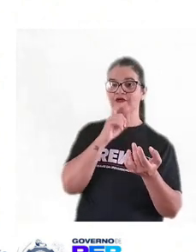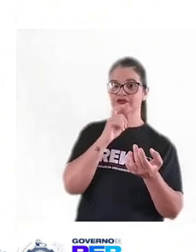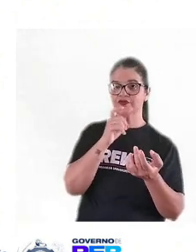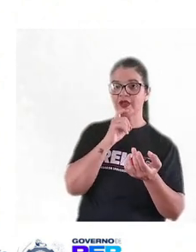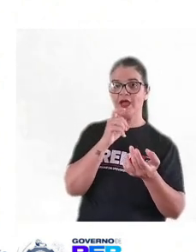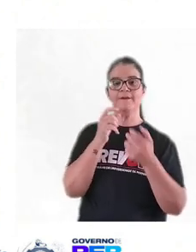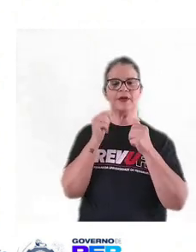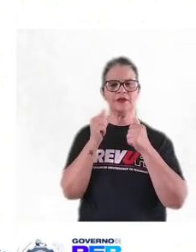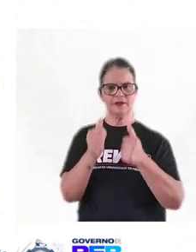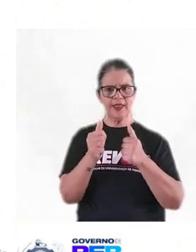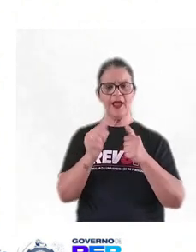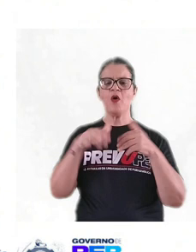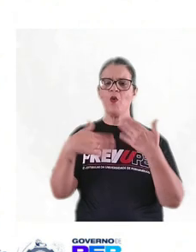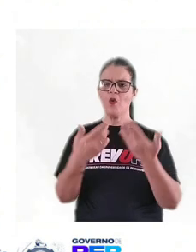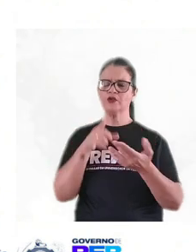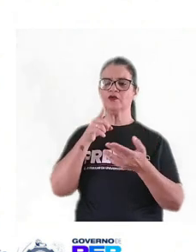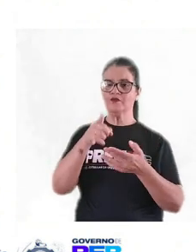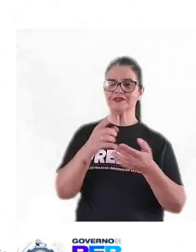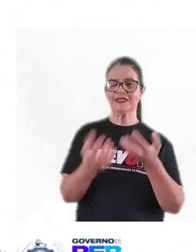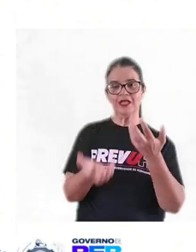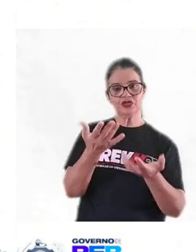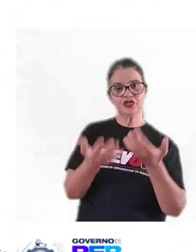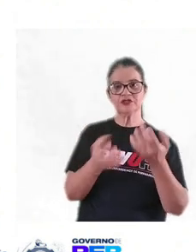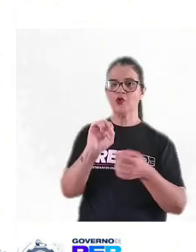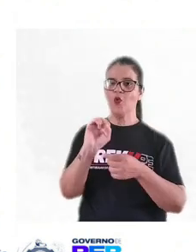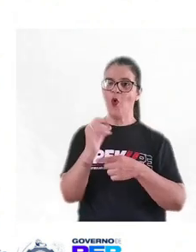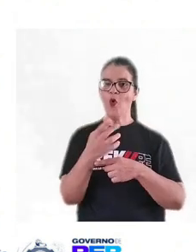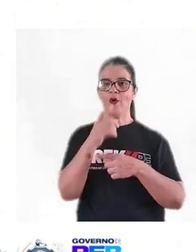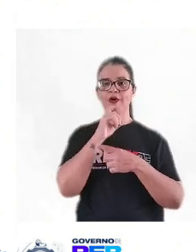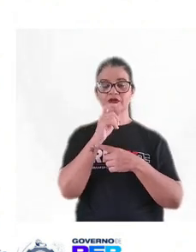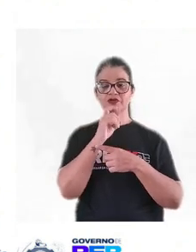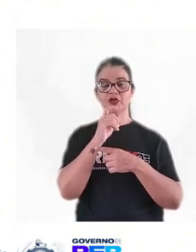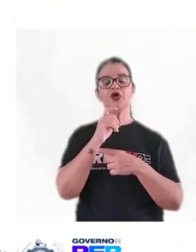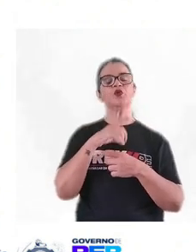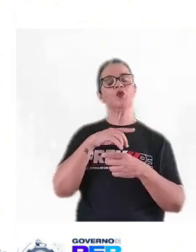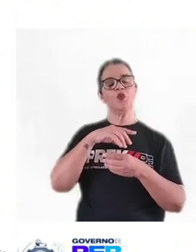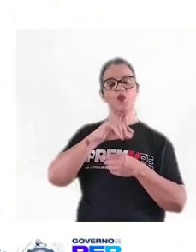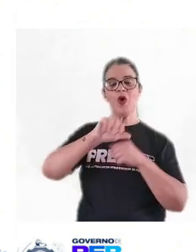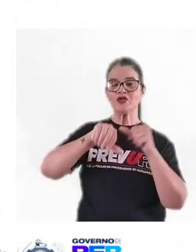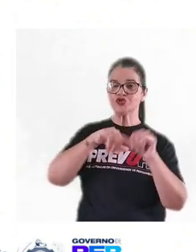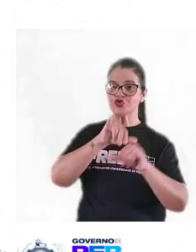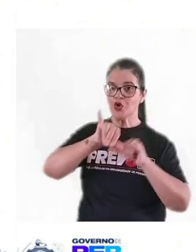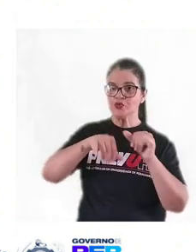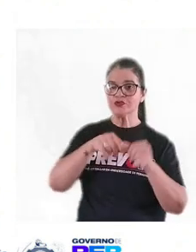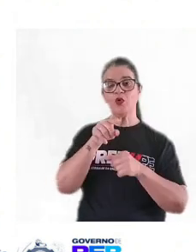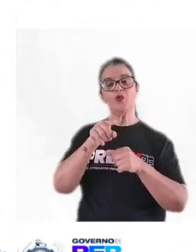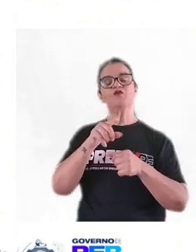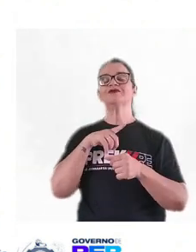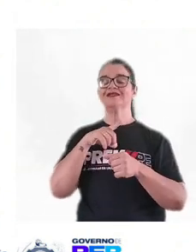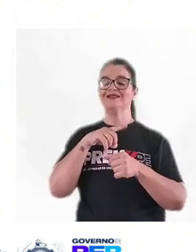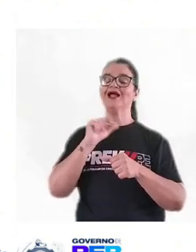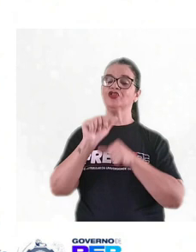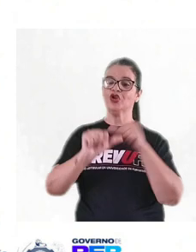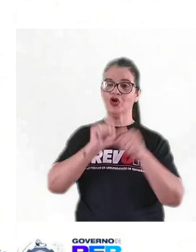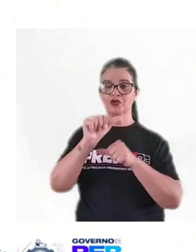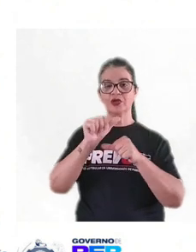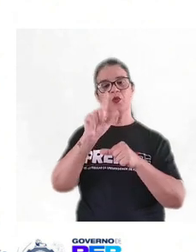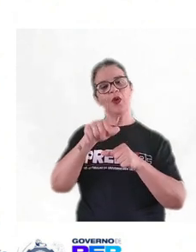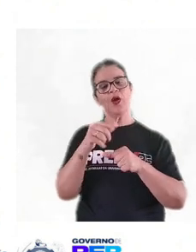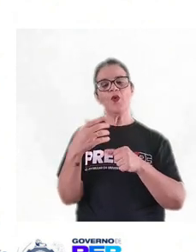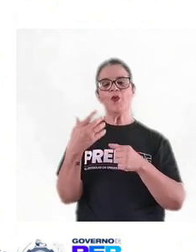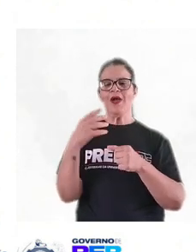e quando você está aquecendo ou resfriando uma solução na verdade o que você está trocando naquele momento é o que a gente chama de calor